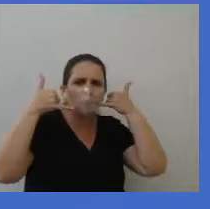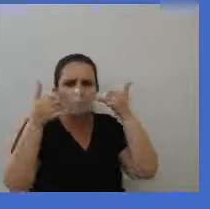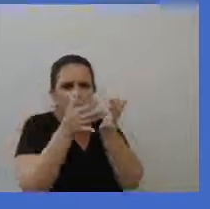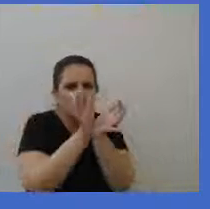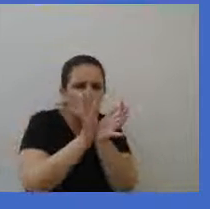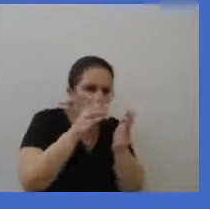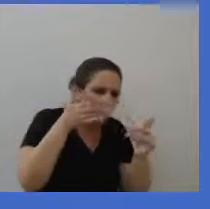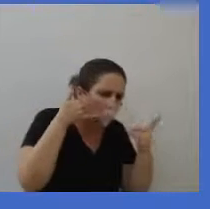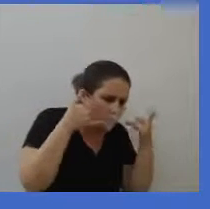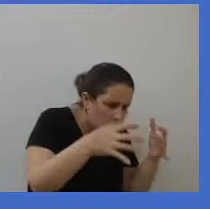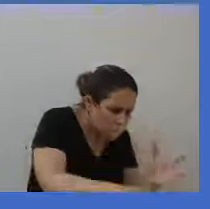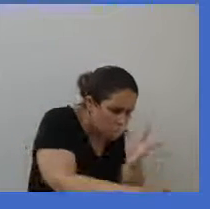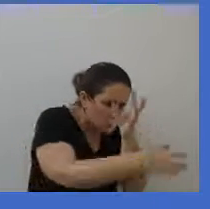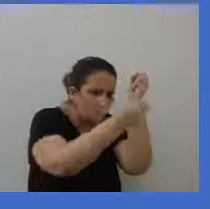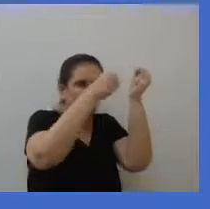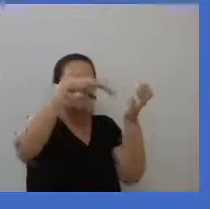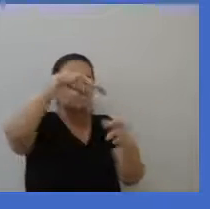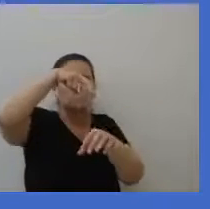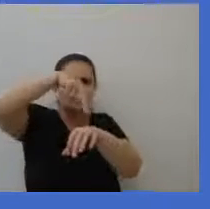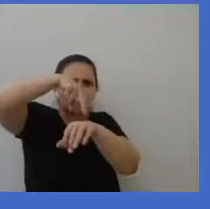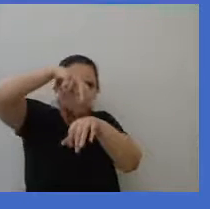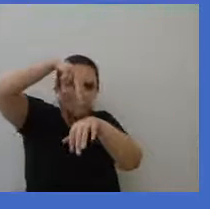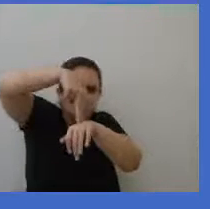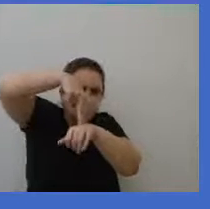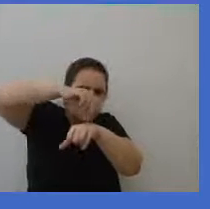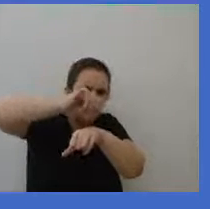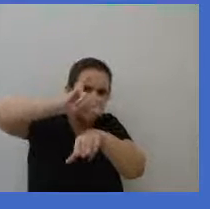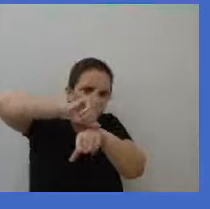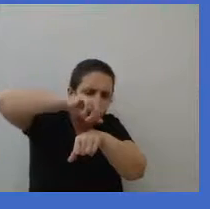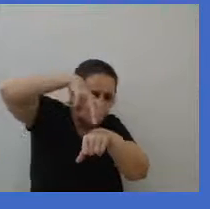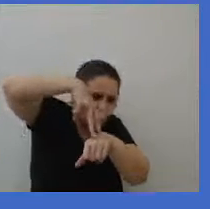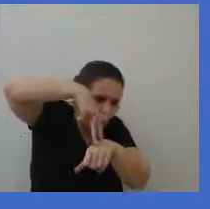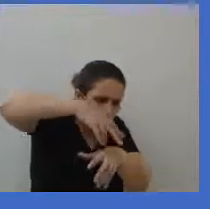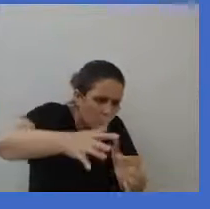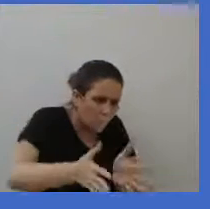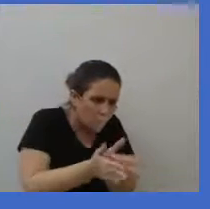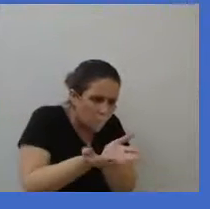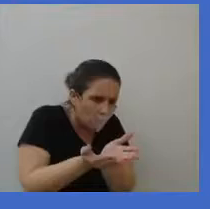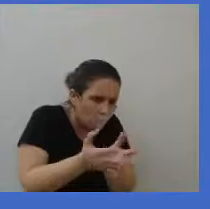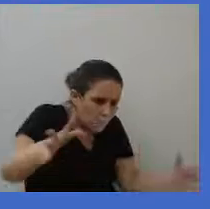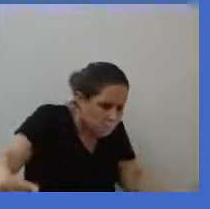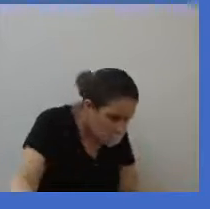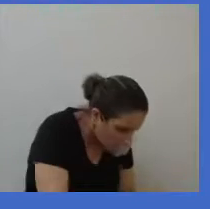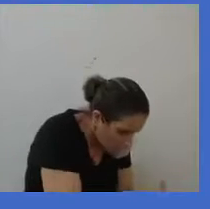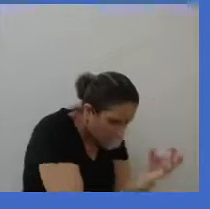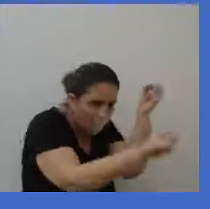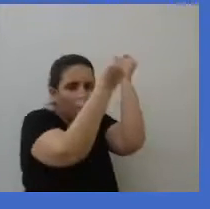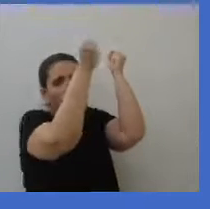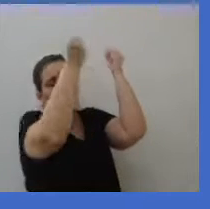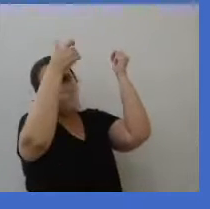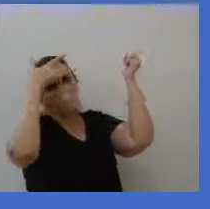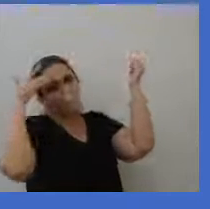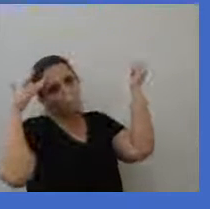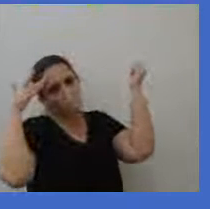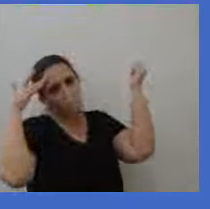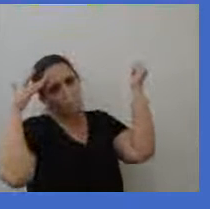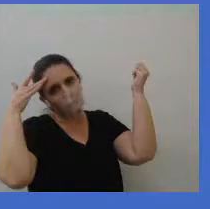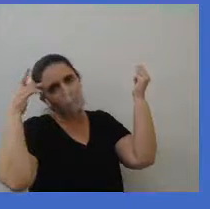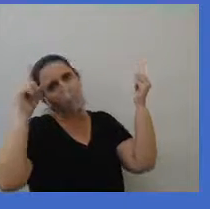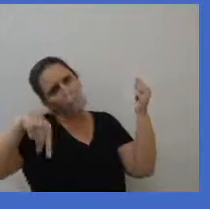nova. Em muitas escolas isso já está chegando. E aqui nas nossas escolas do governo do estado já chegou. Nós